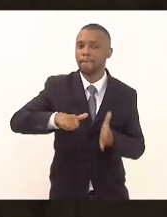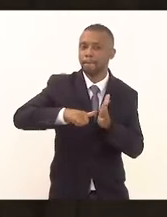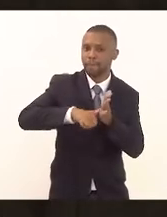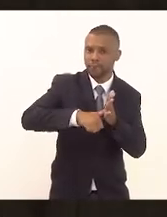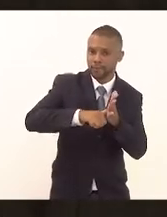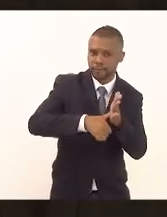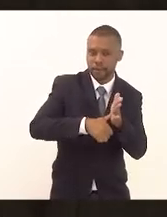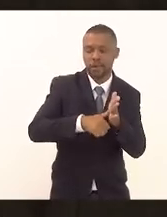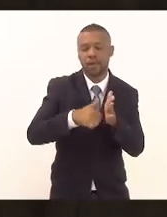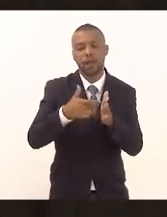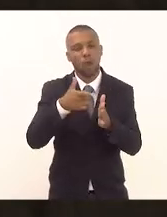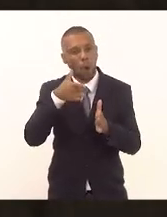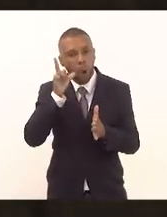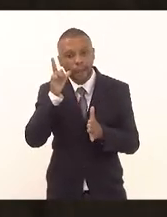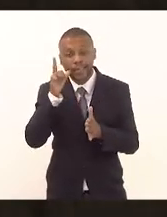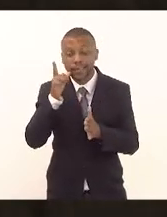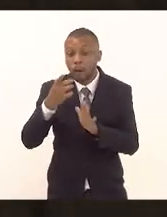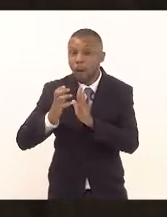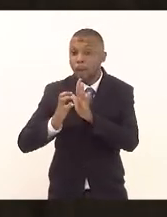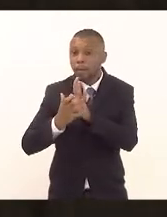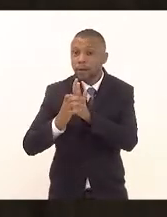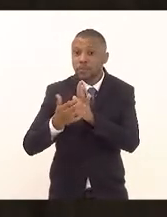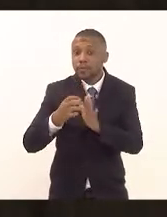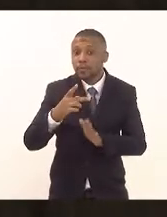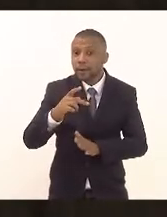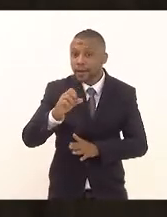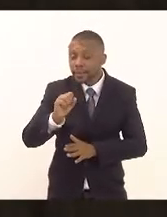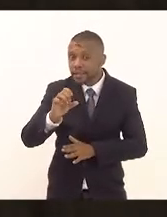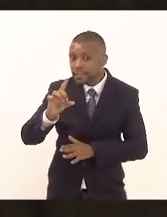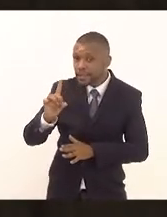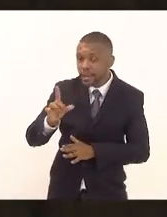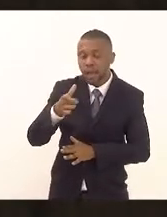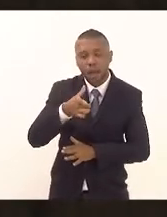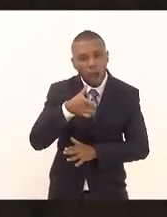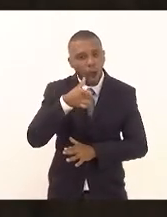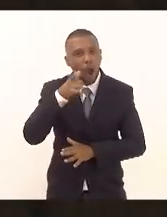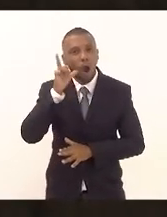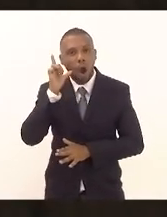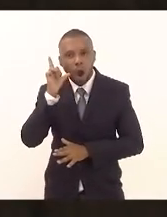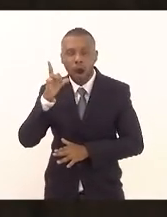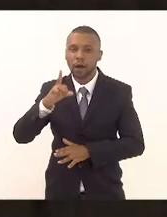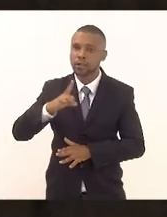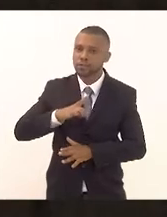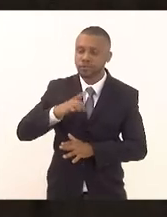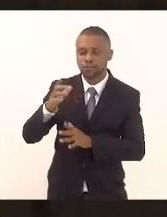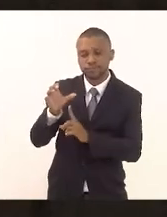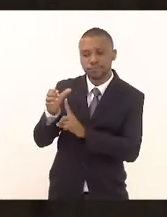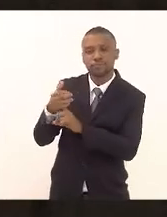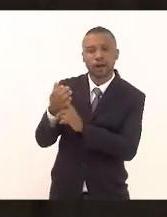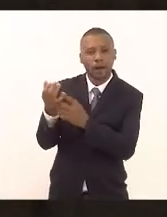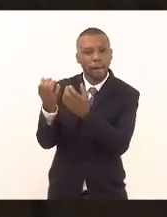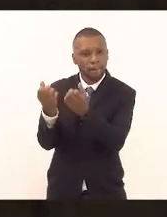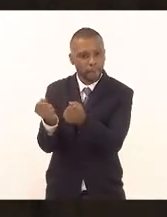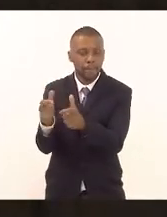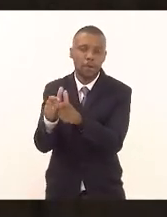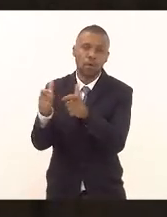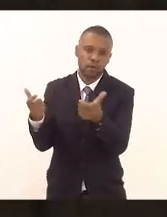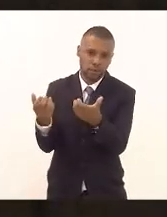ao PSB ontem, em Brasília, tive uma boa acolhida. Hoje,